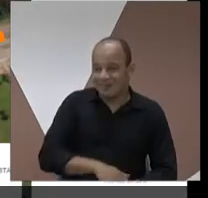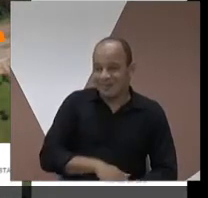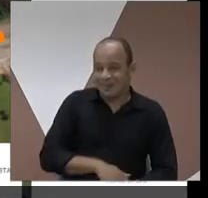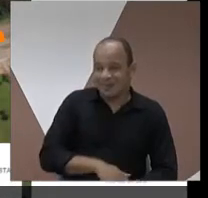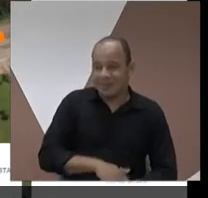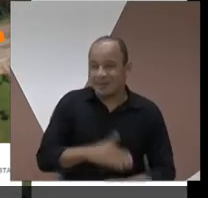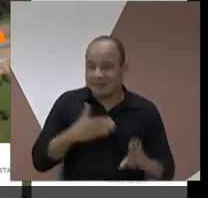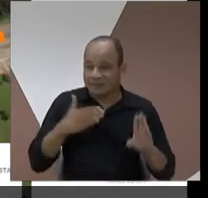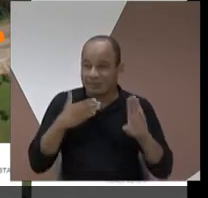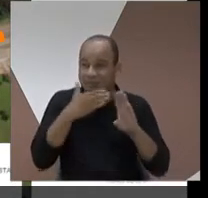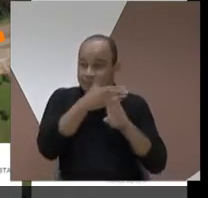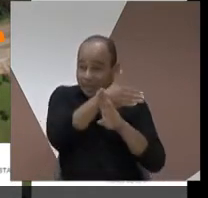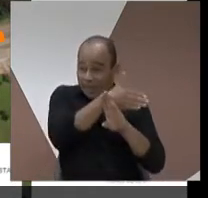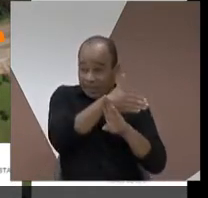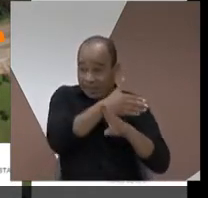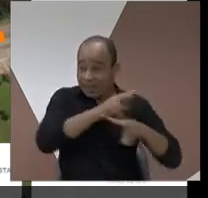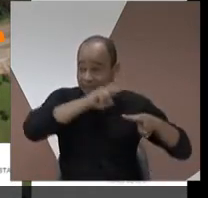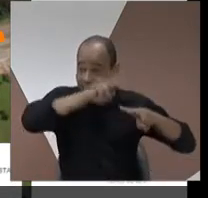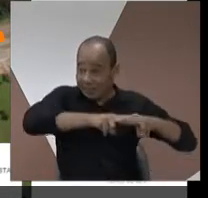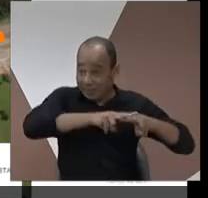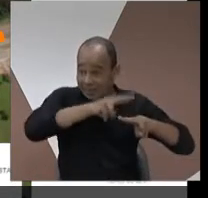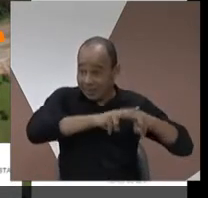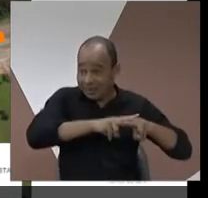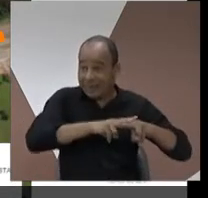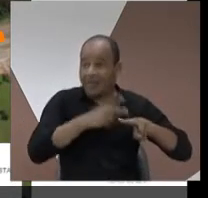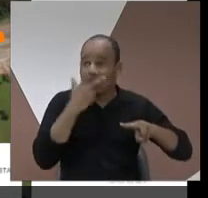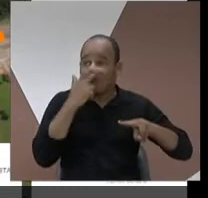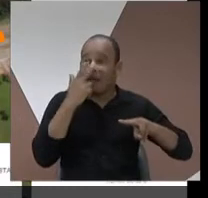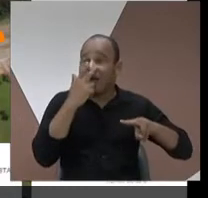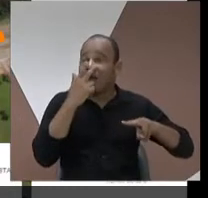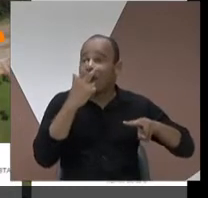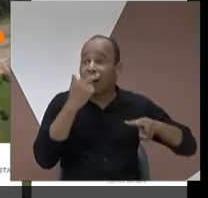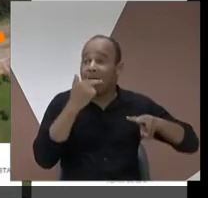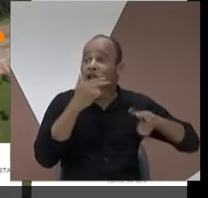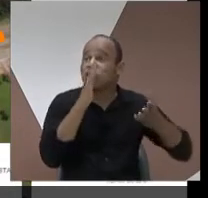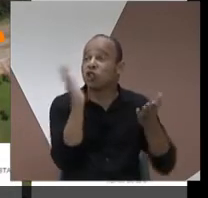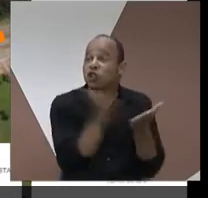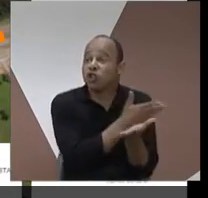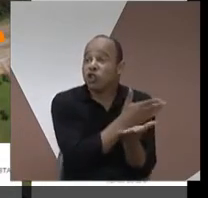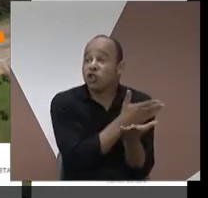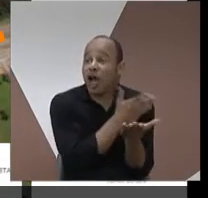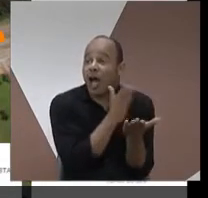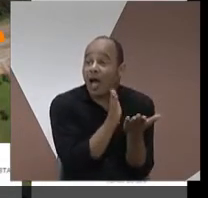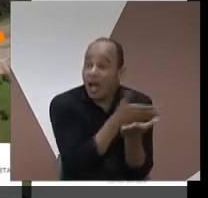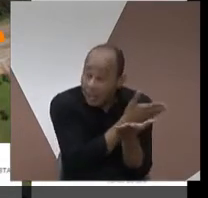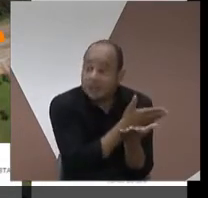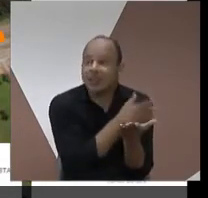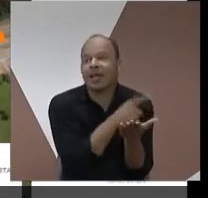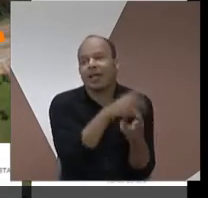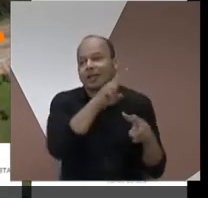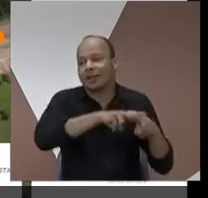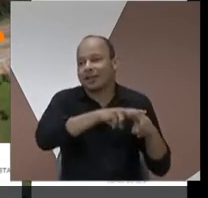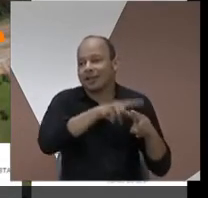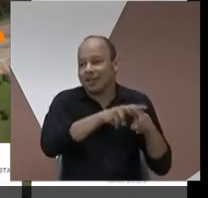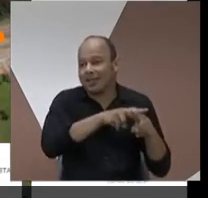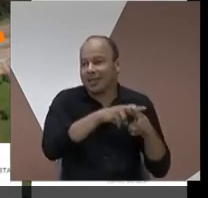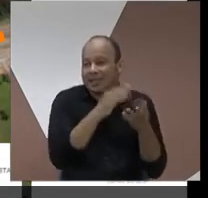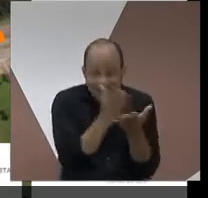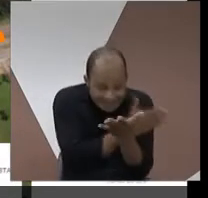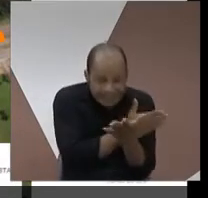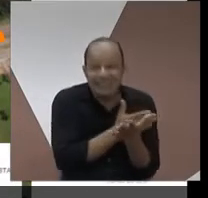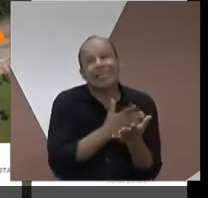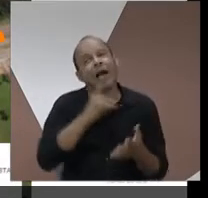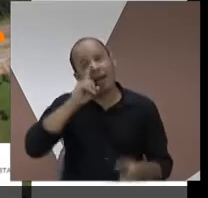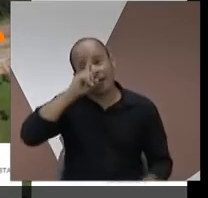do Ceresp, significa que vai desmontar o Ceresp em caso. Essa grave interferência,